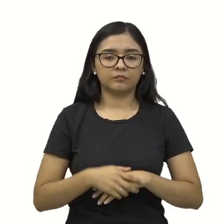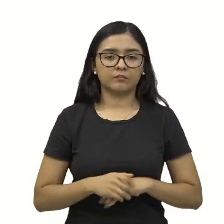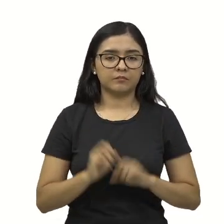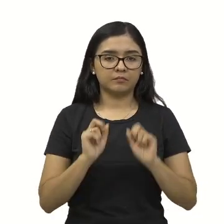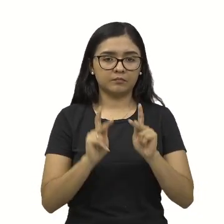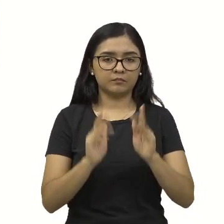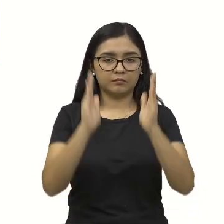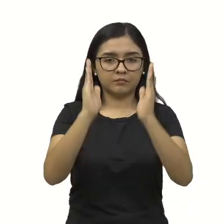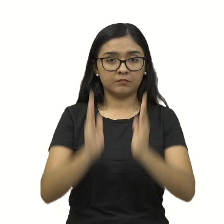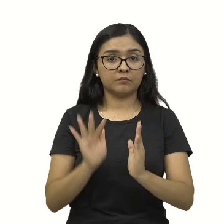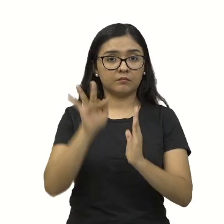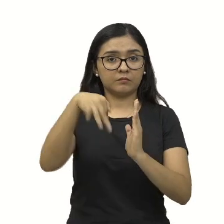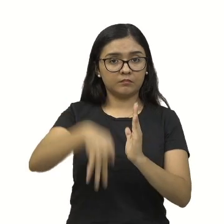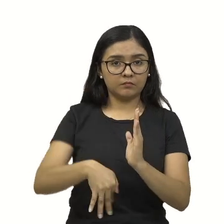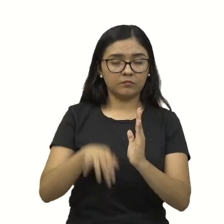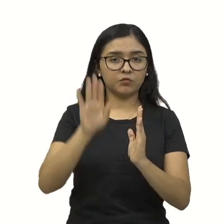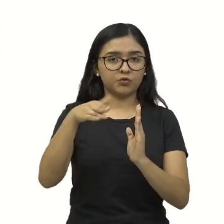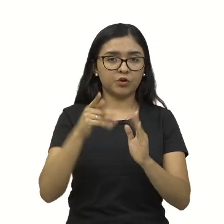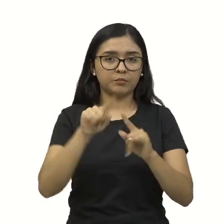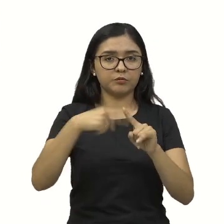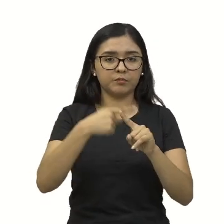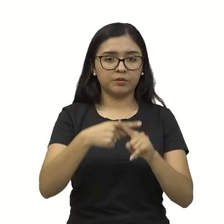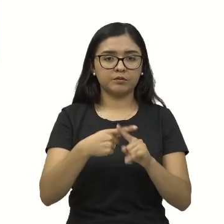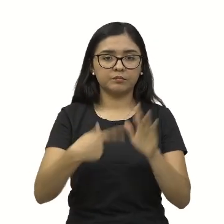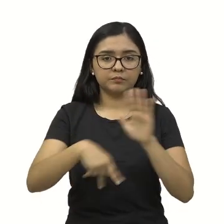Certo? Finalizamos aí a multiplicação.